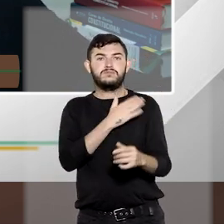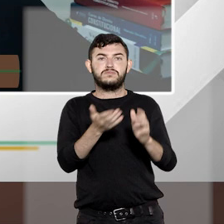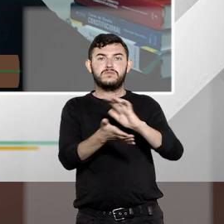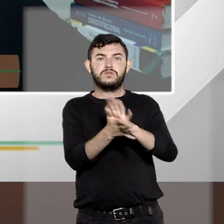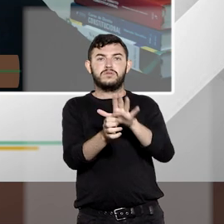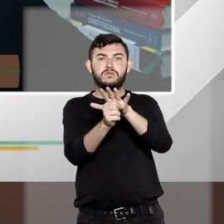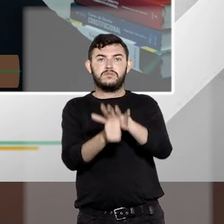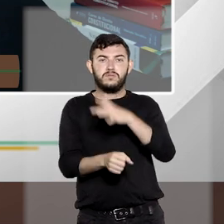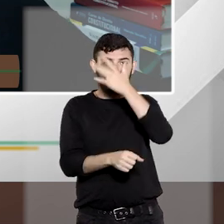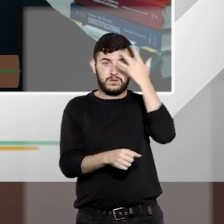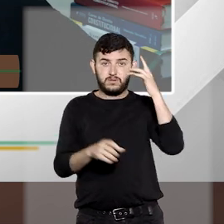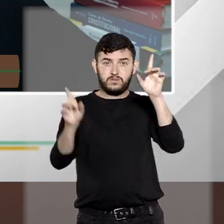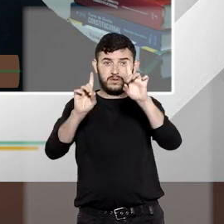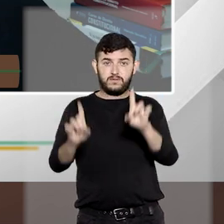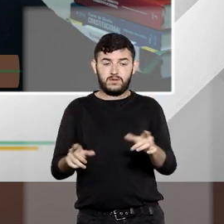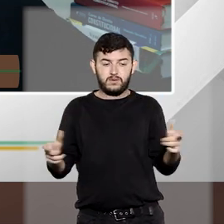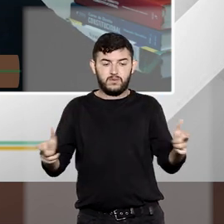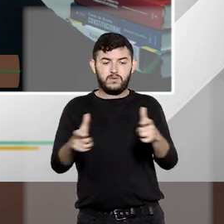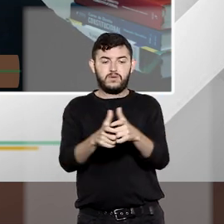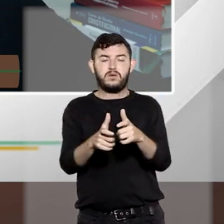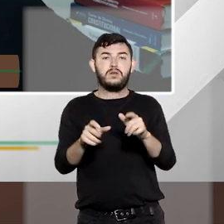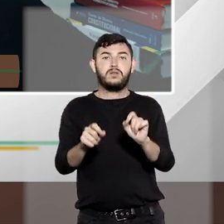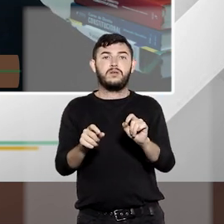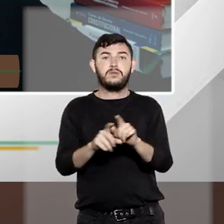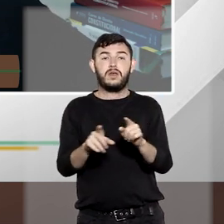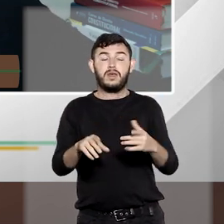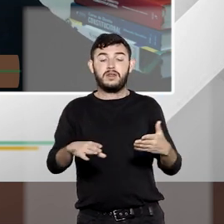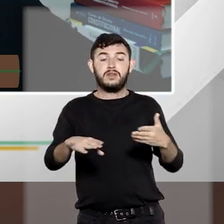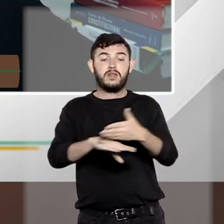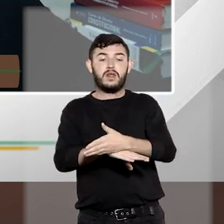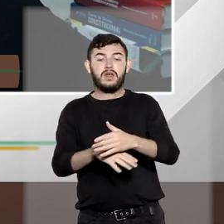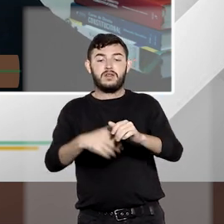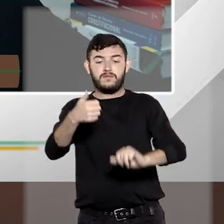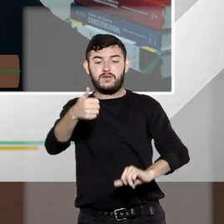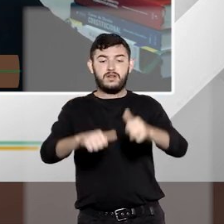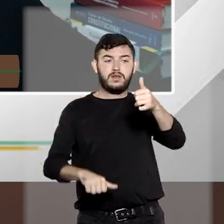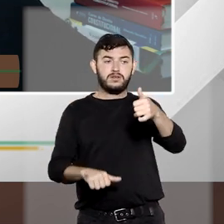desde as etapas de recrutamento, seleção, exame admissional, até um